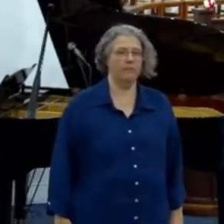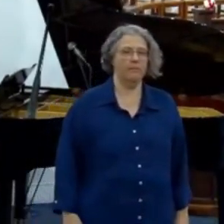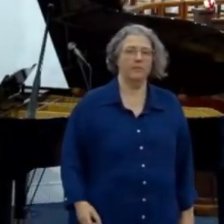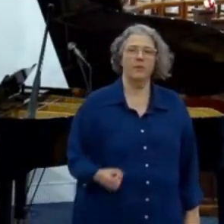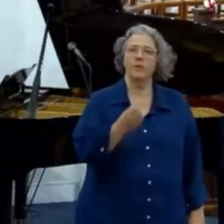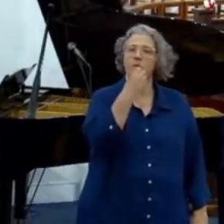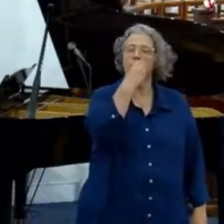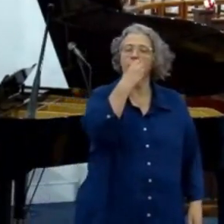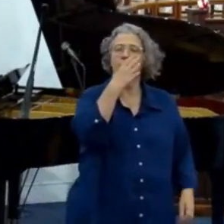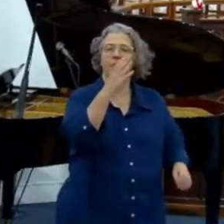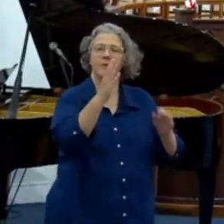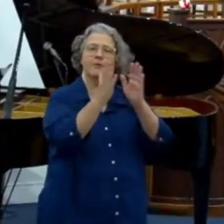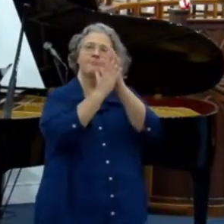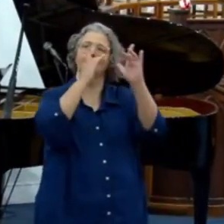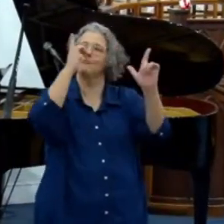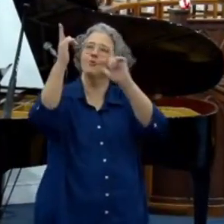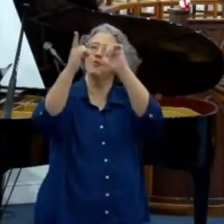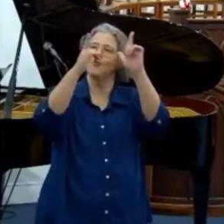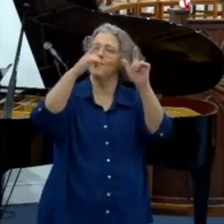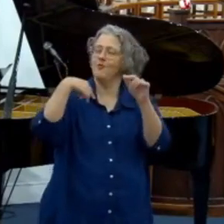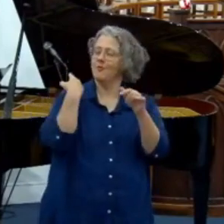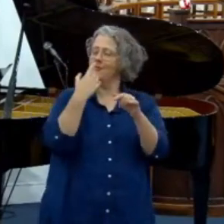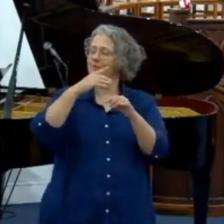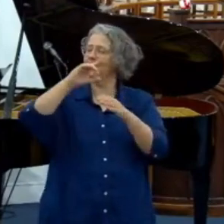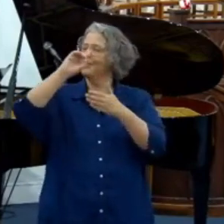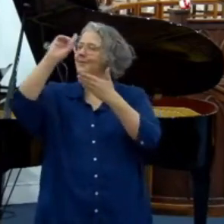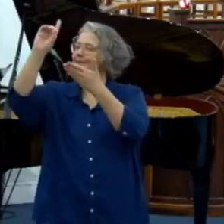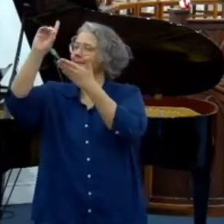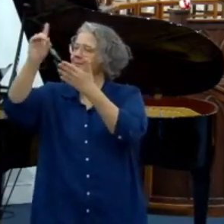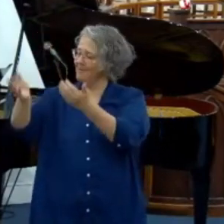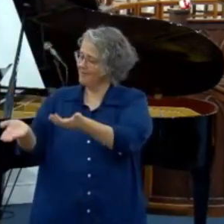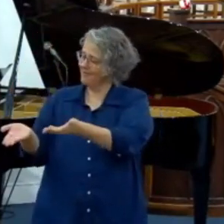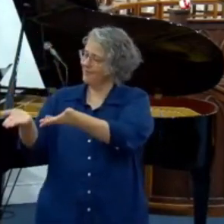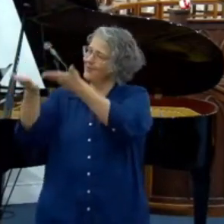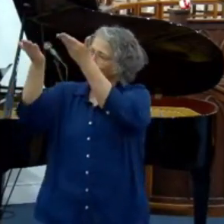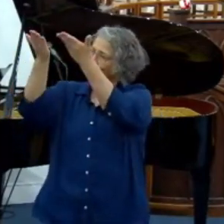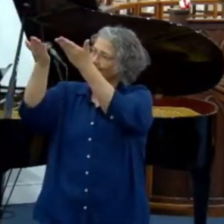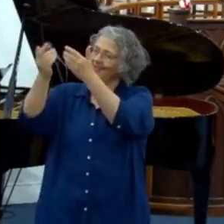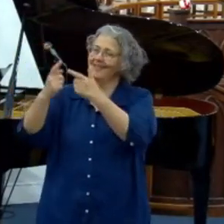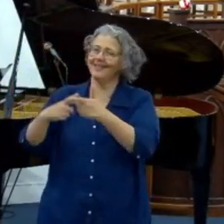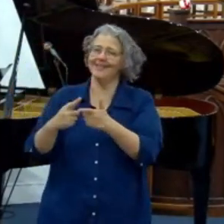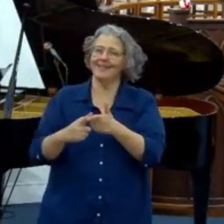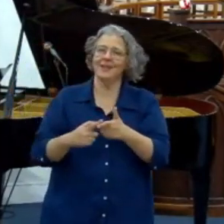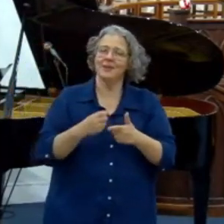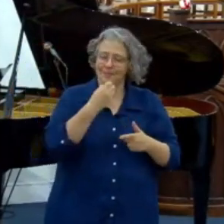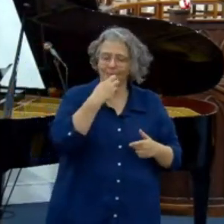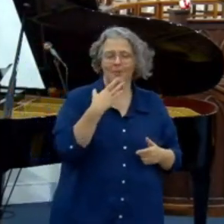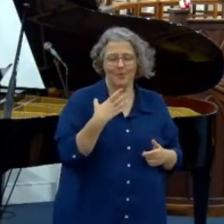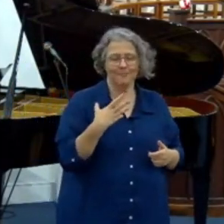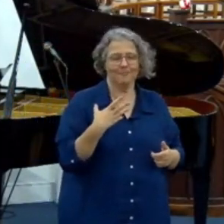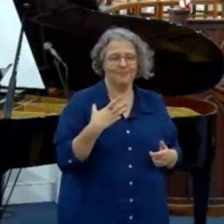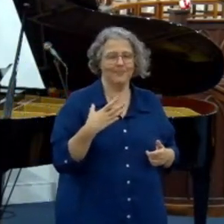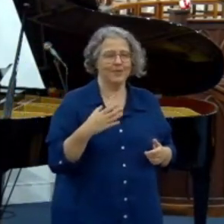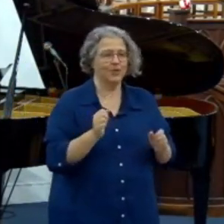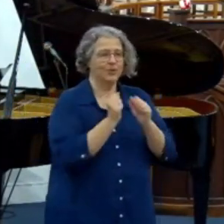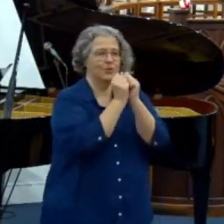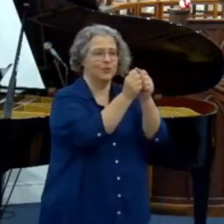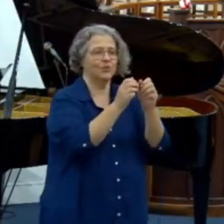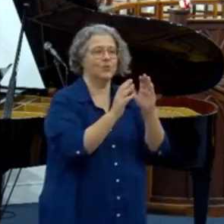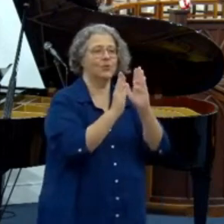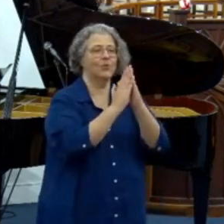Bom é louvar o nosso Deus, bom é exaltar o seu nome, maravilhoso poder fazer isso com a